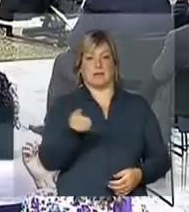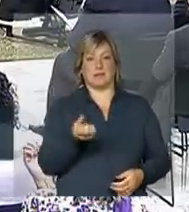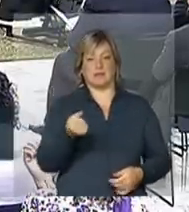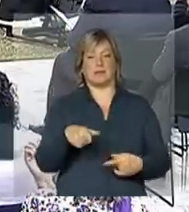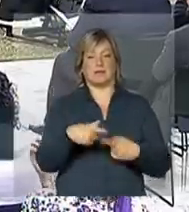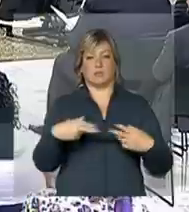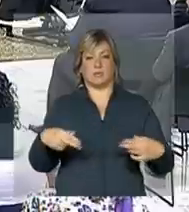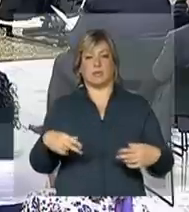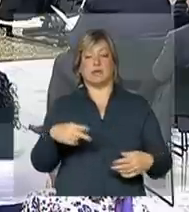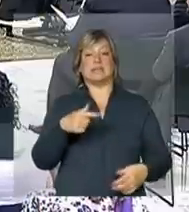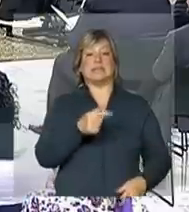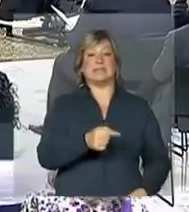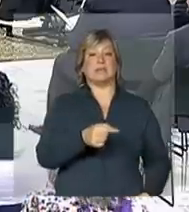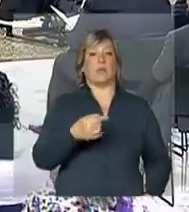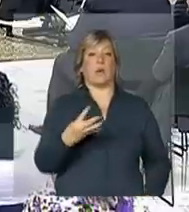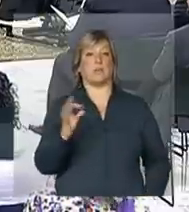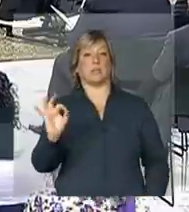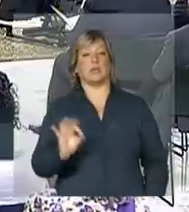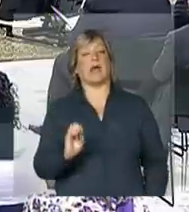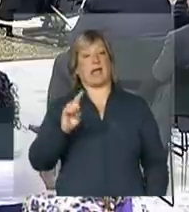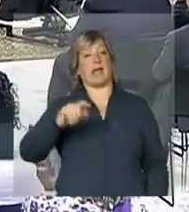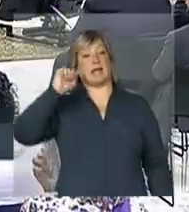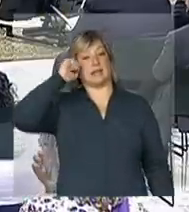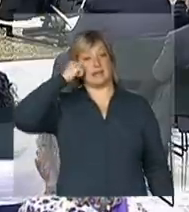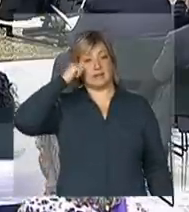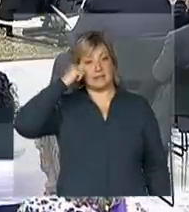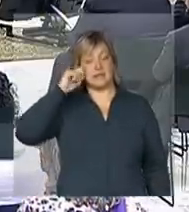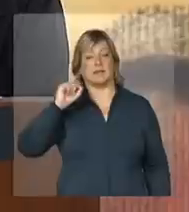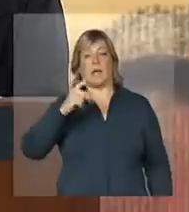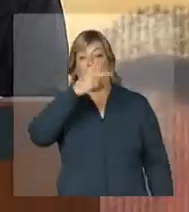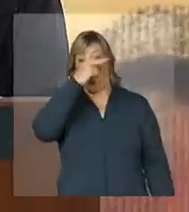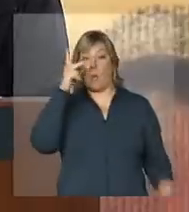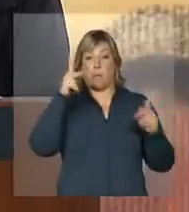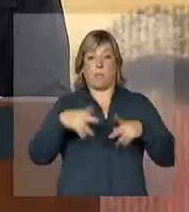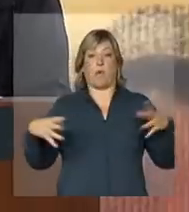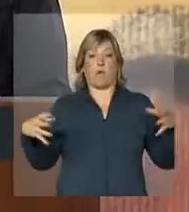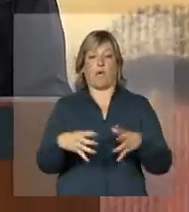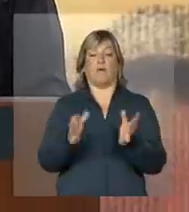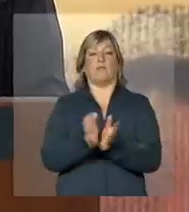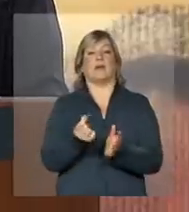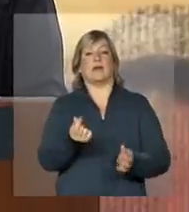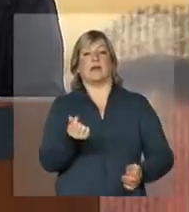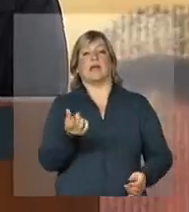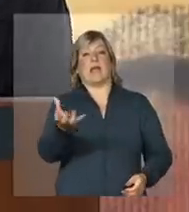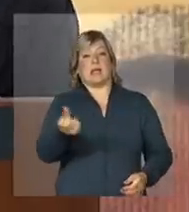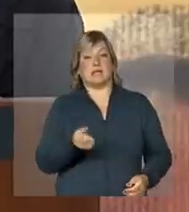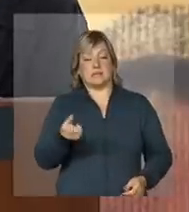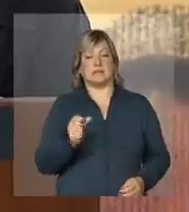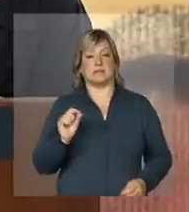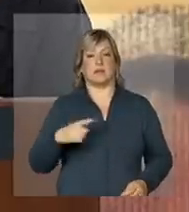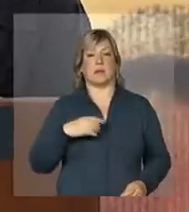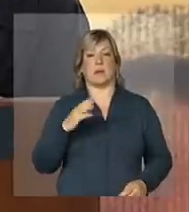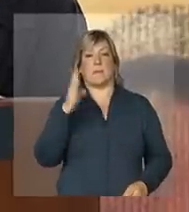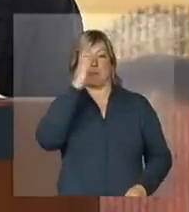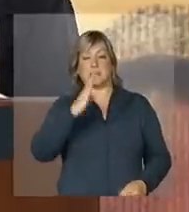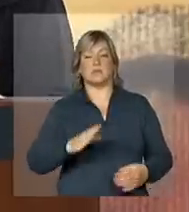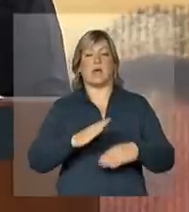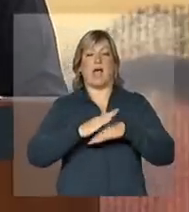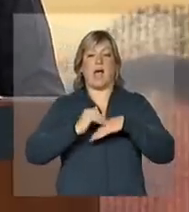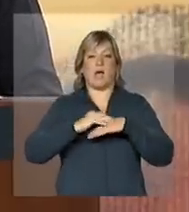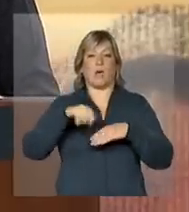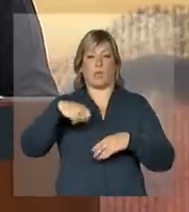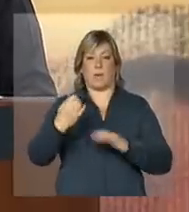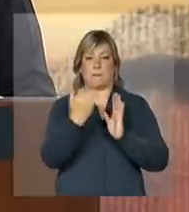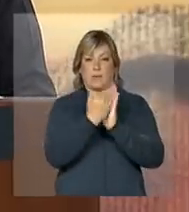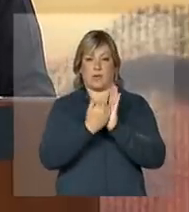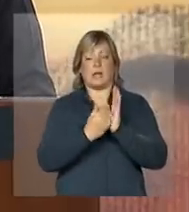Brasil 74% são negros da população que recebe hoje o Brasil carinhoso